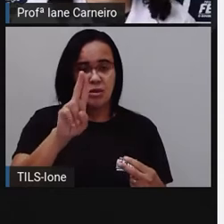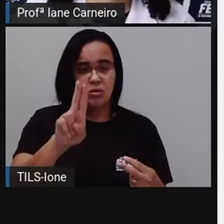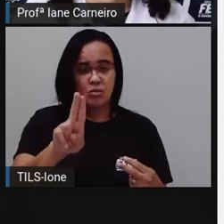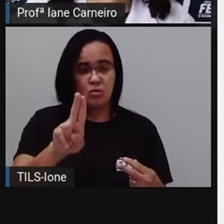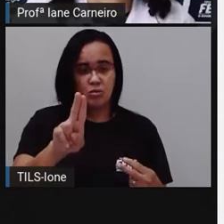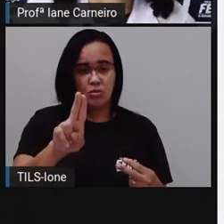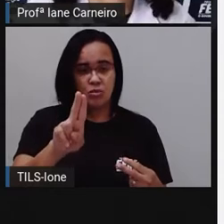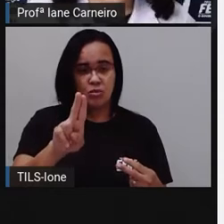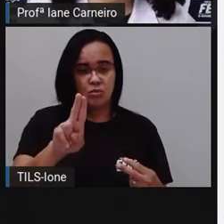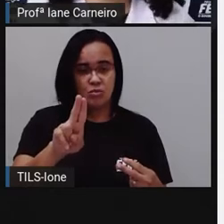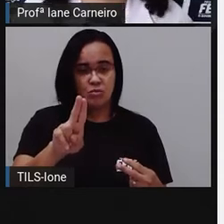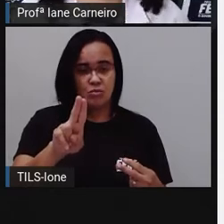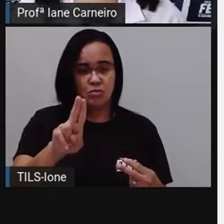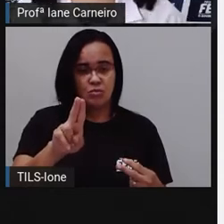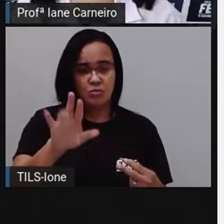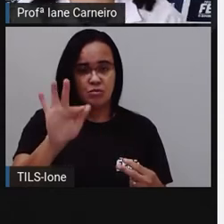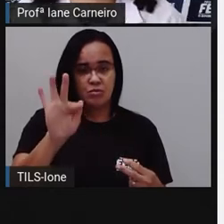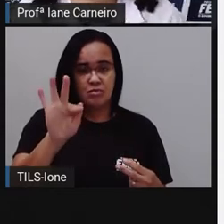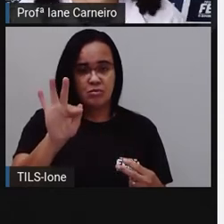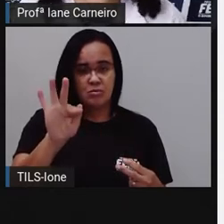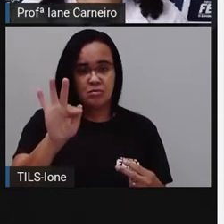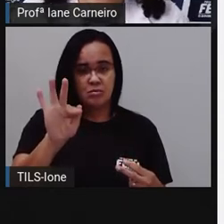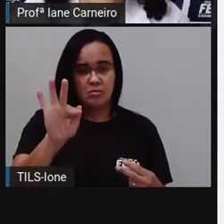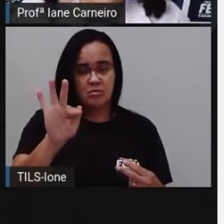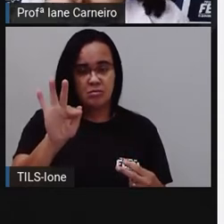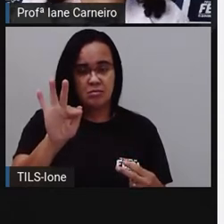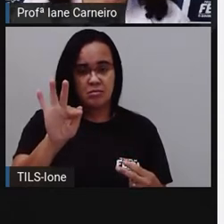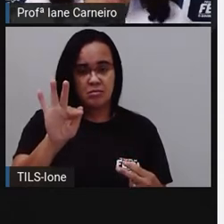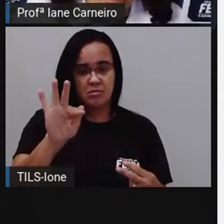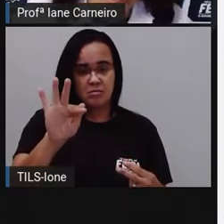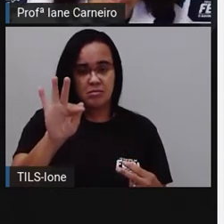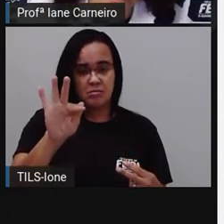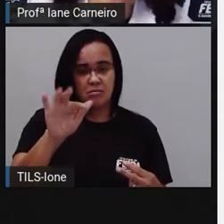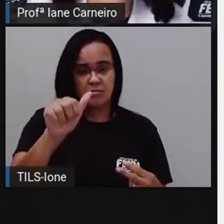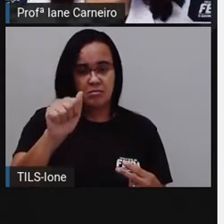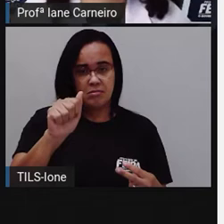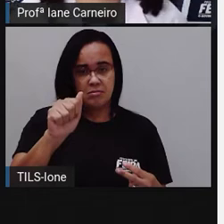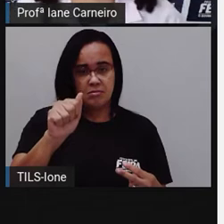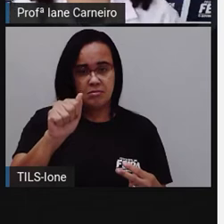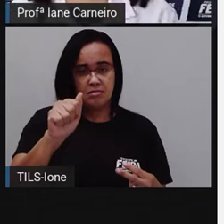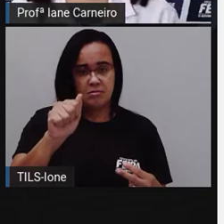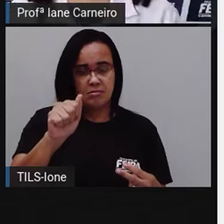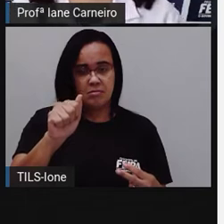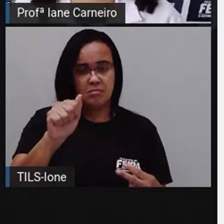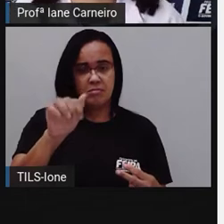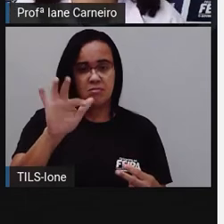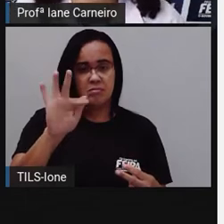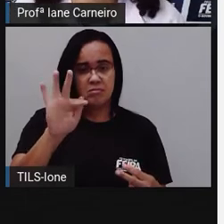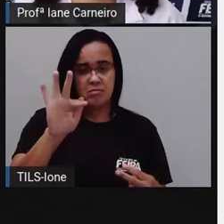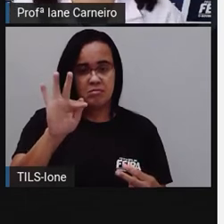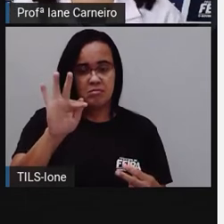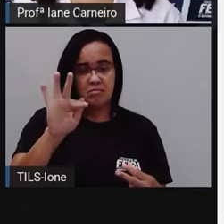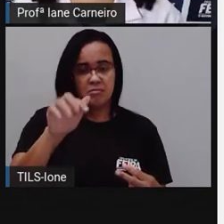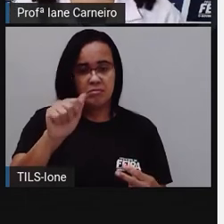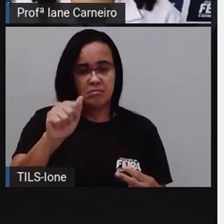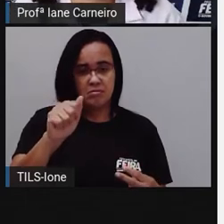Opa. Bufa. Ó, lembrando que o búfalo tem um acento, tá bom?